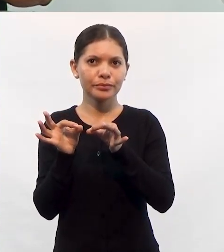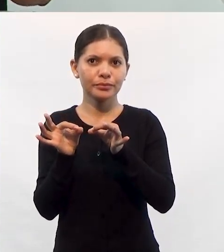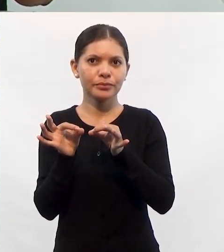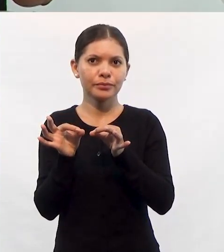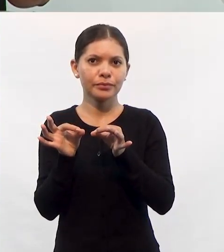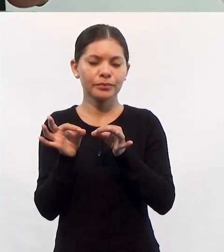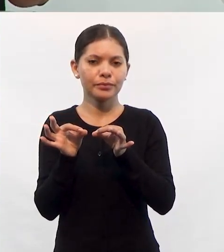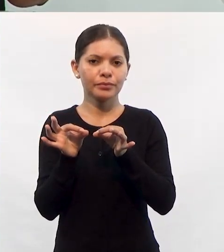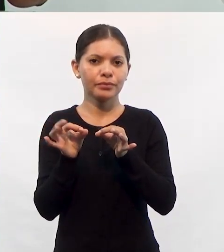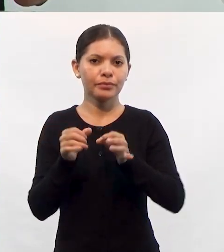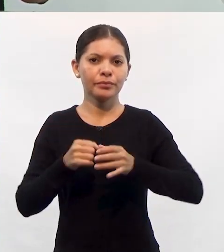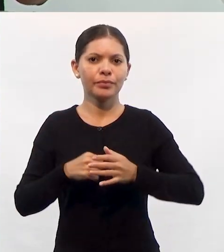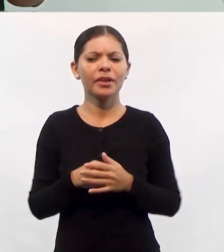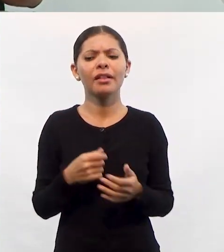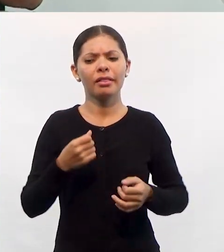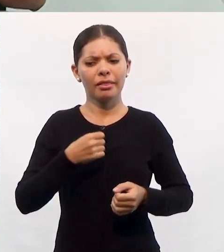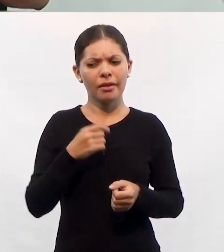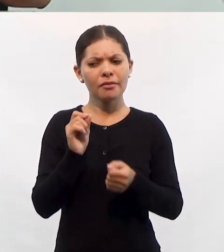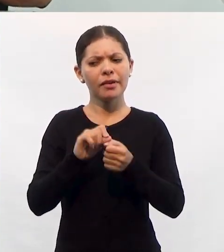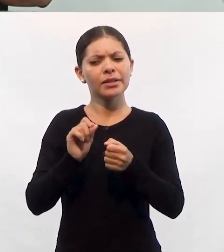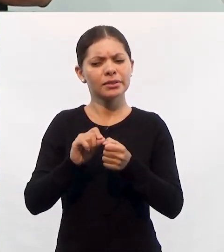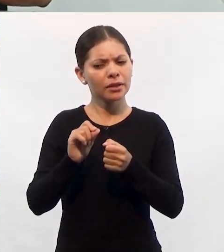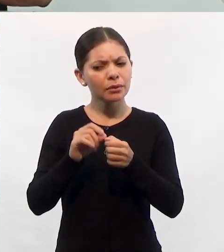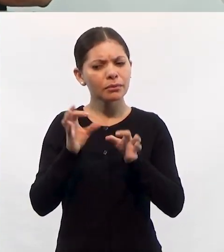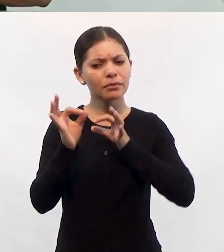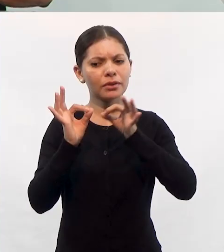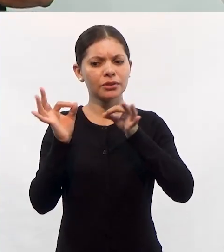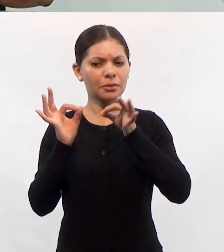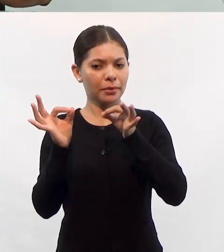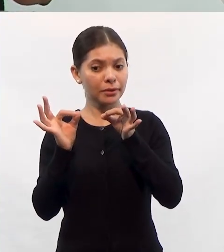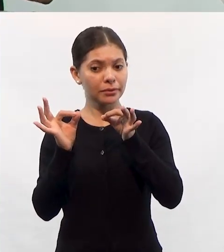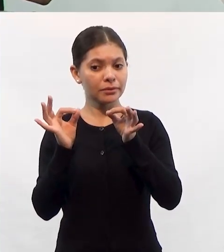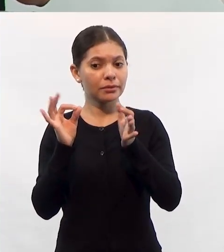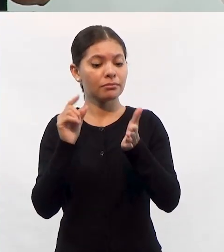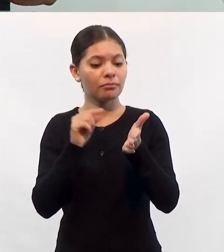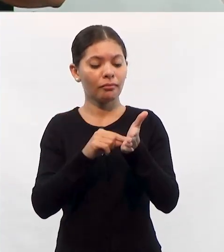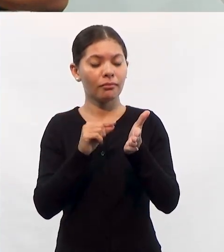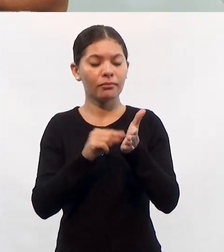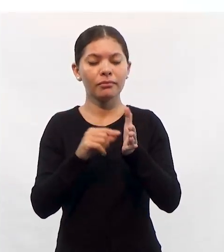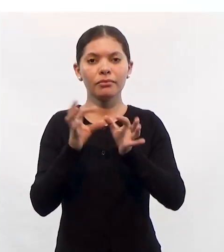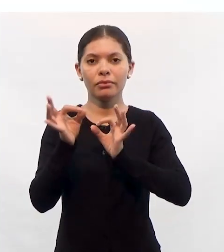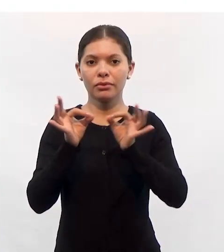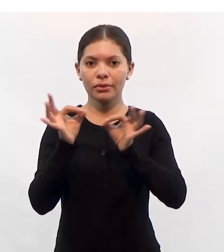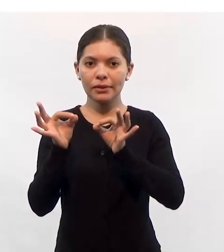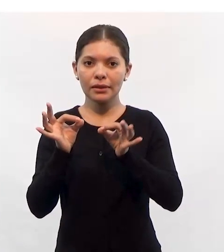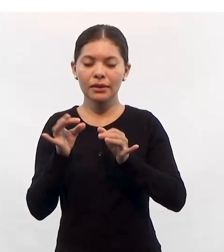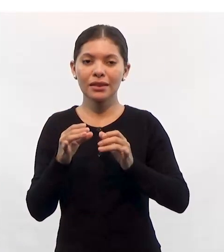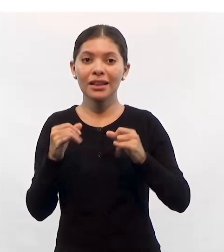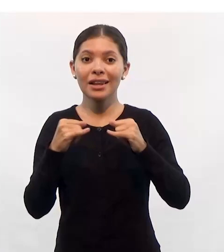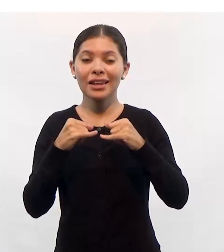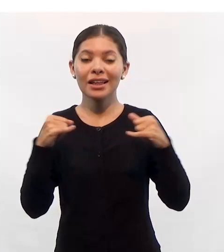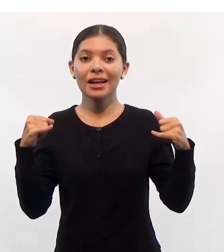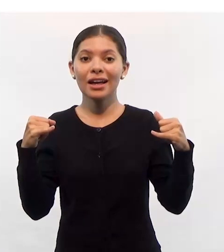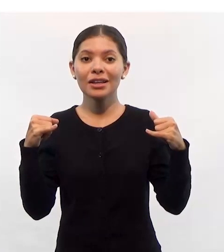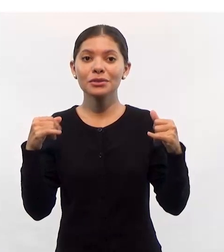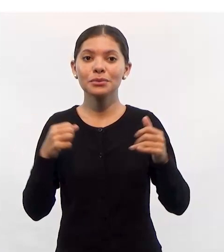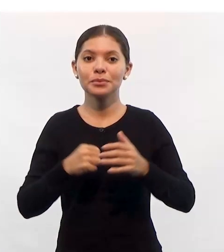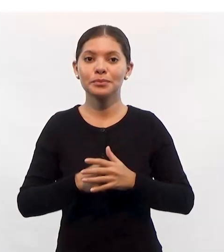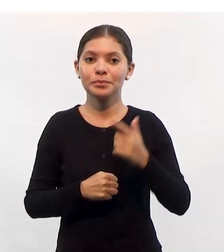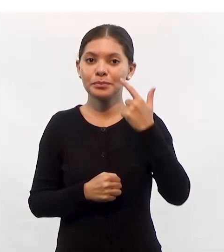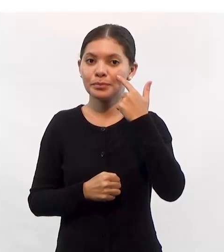realmente sendo executado como deveria ser e tudo isso está ligado também com o